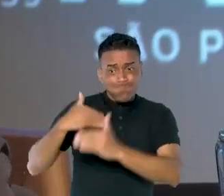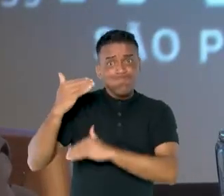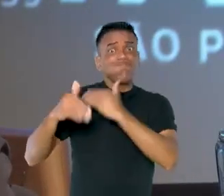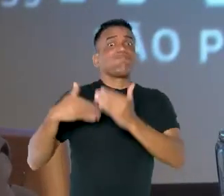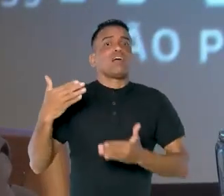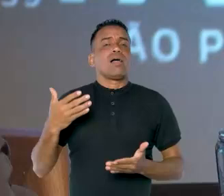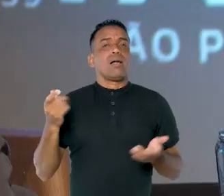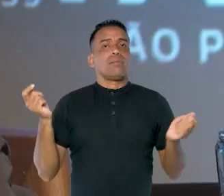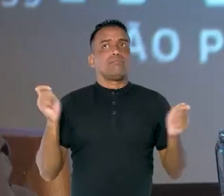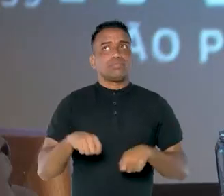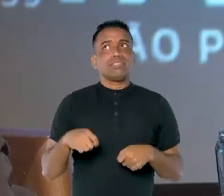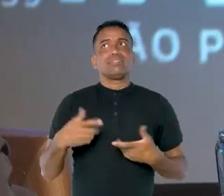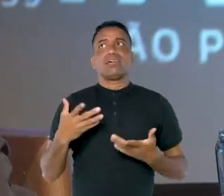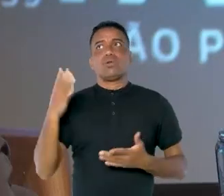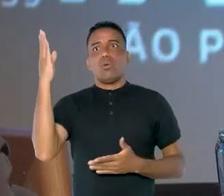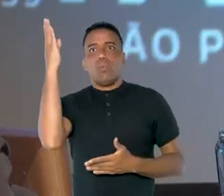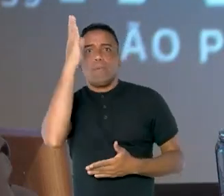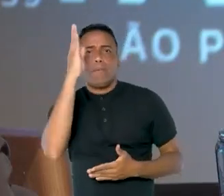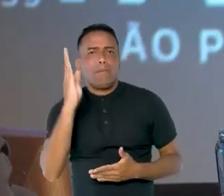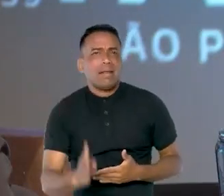seria necessário que o Brasil